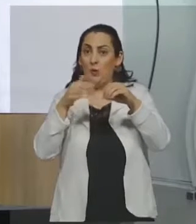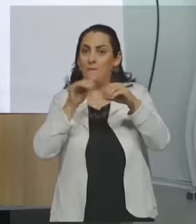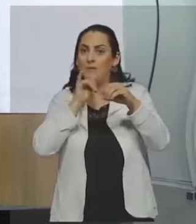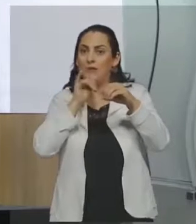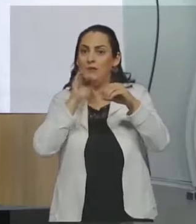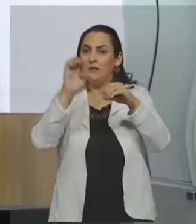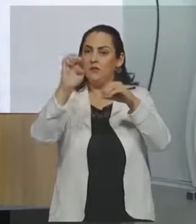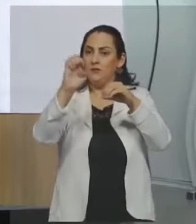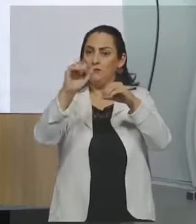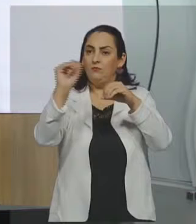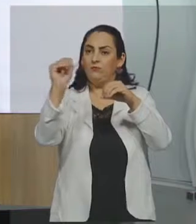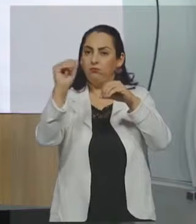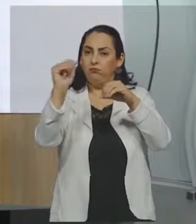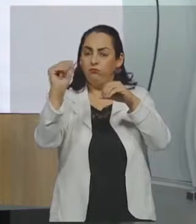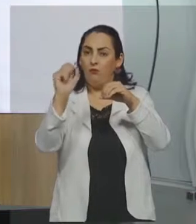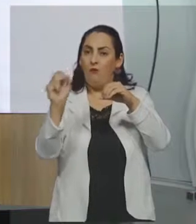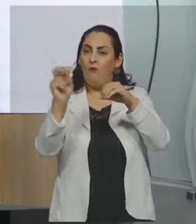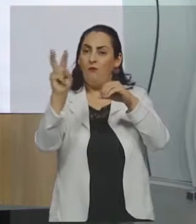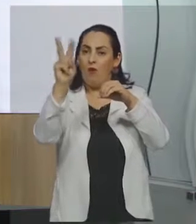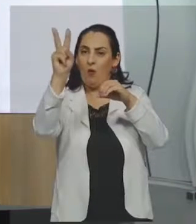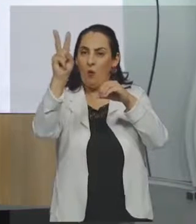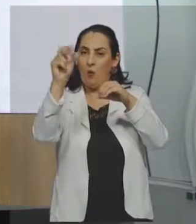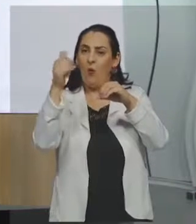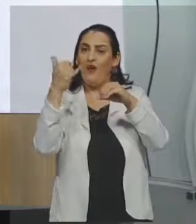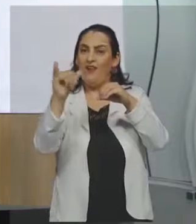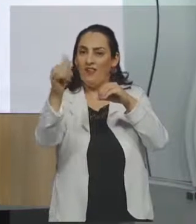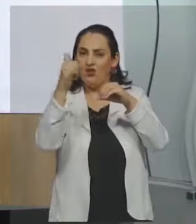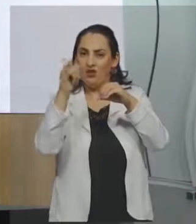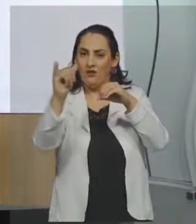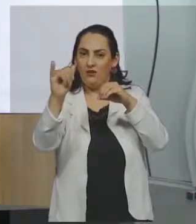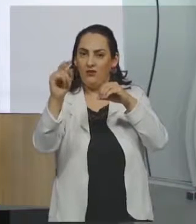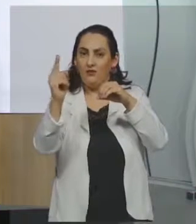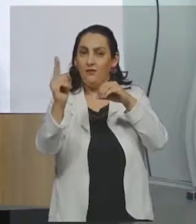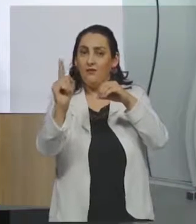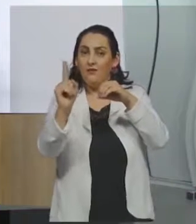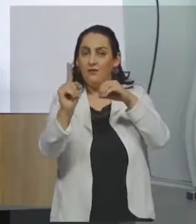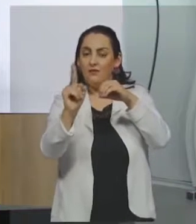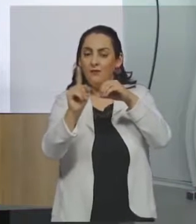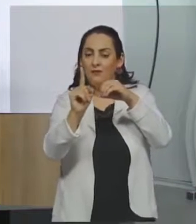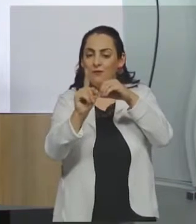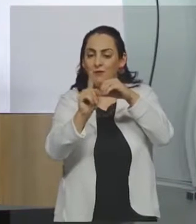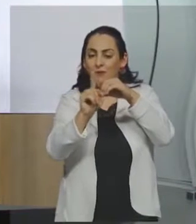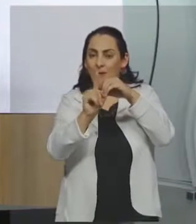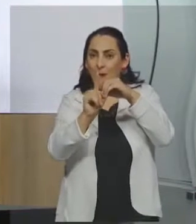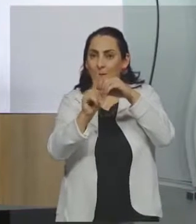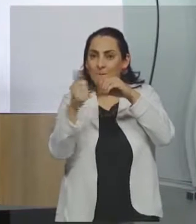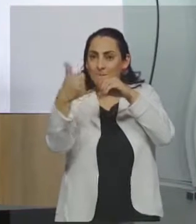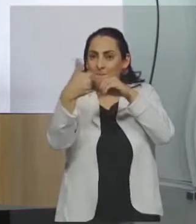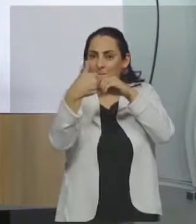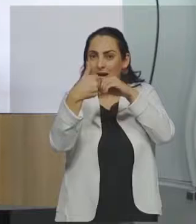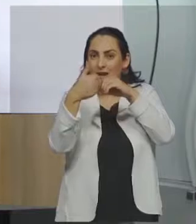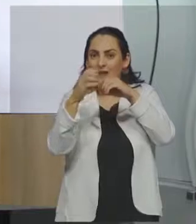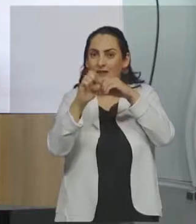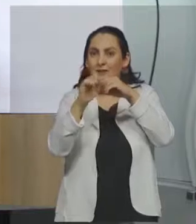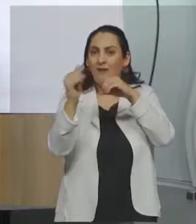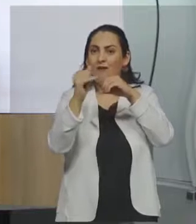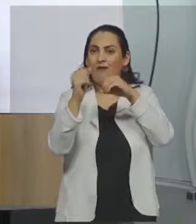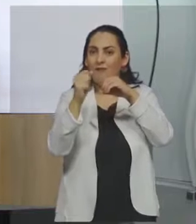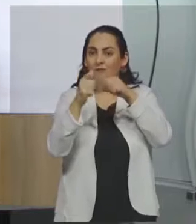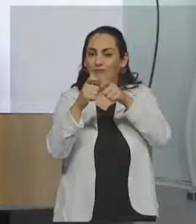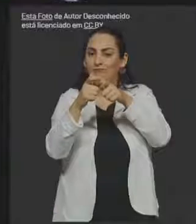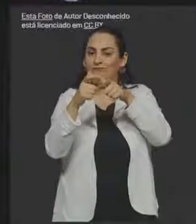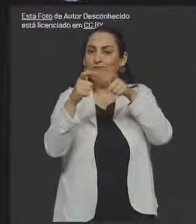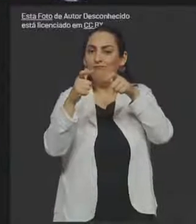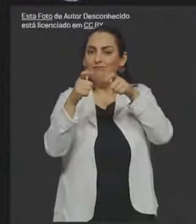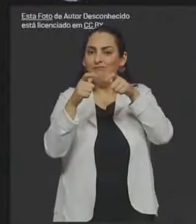vou aumentando, então, esse valor energético de cada uma desses níveis. Um elétron, ele não ocupa dois níveis